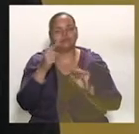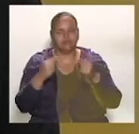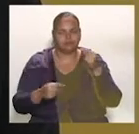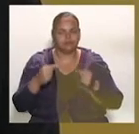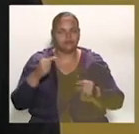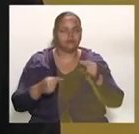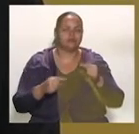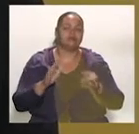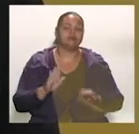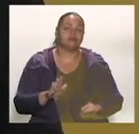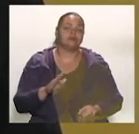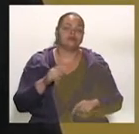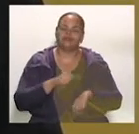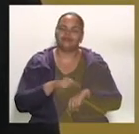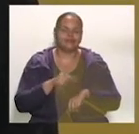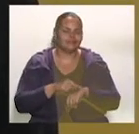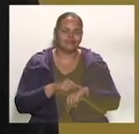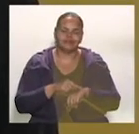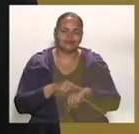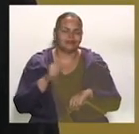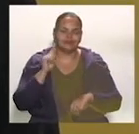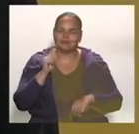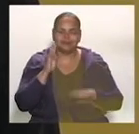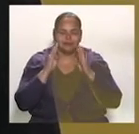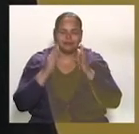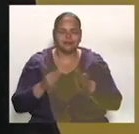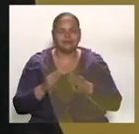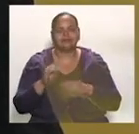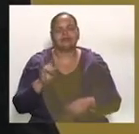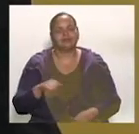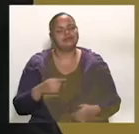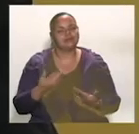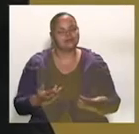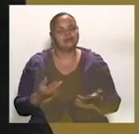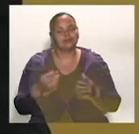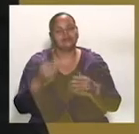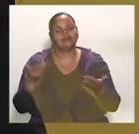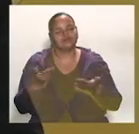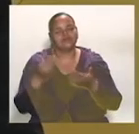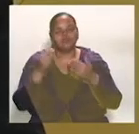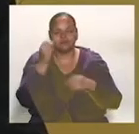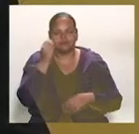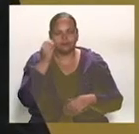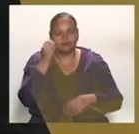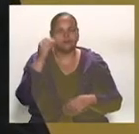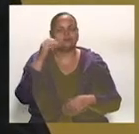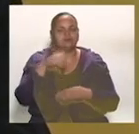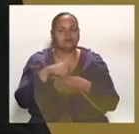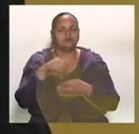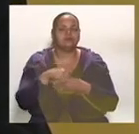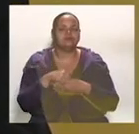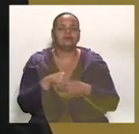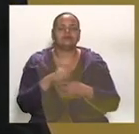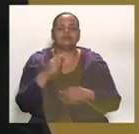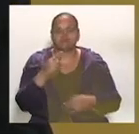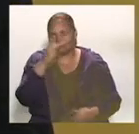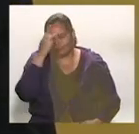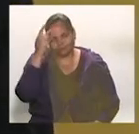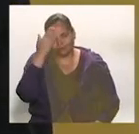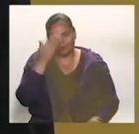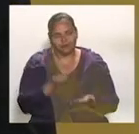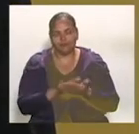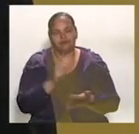ações políticas. A partir do momento que elas não são observadas, estamos nessa situação que as eleições mostraram agora, né? O